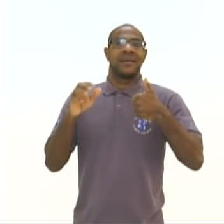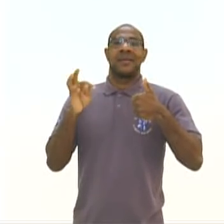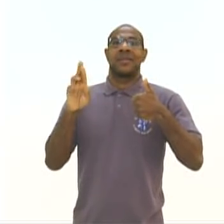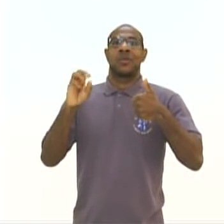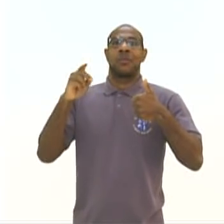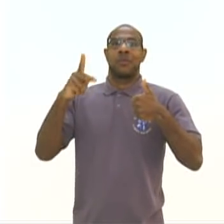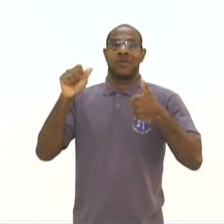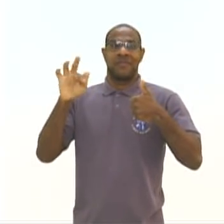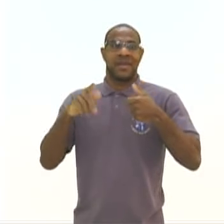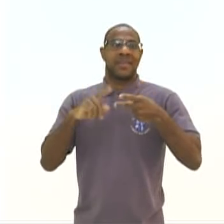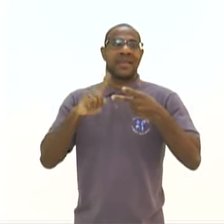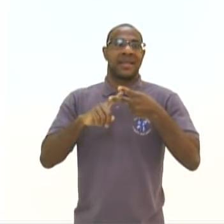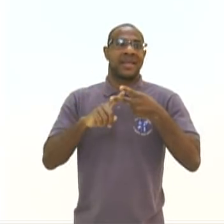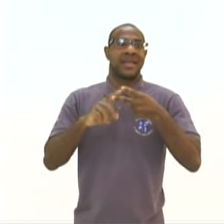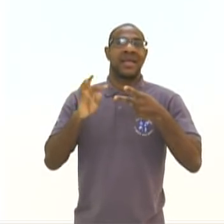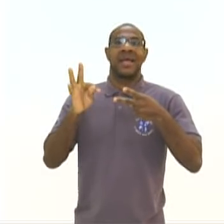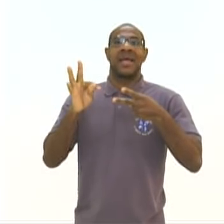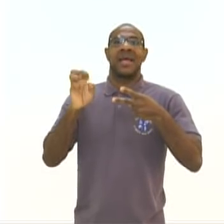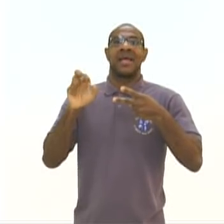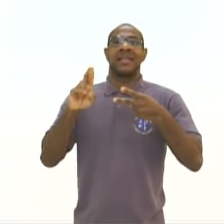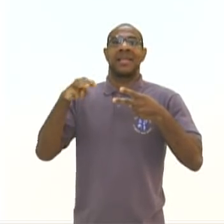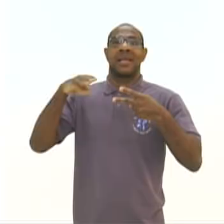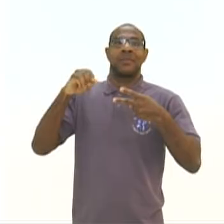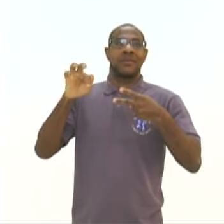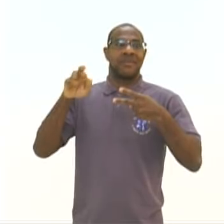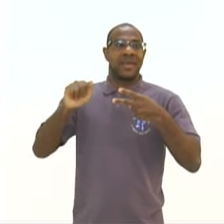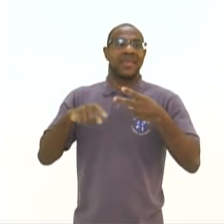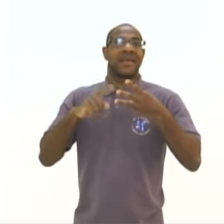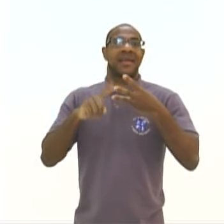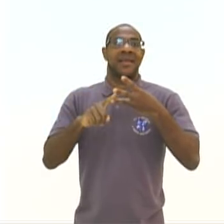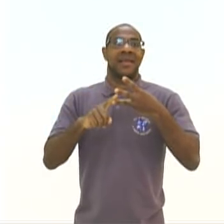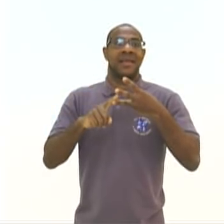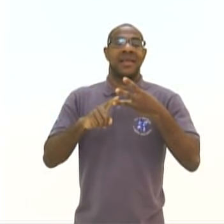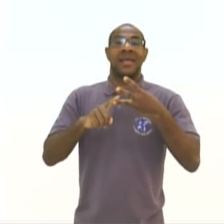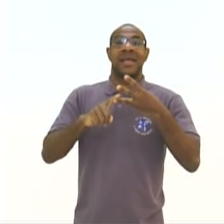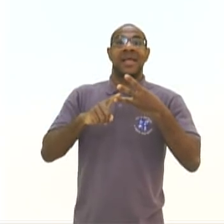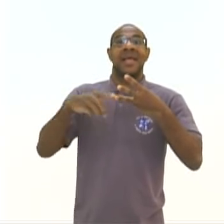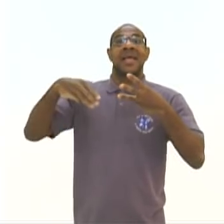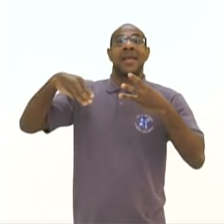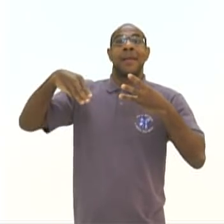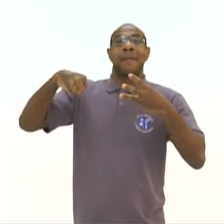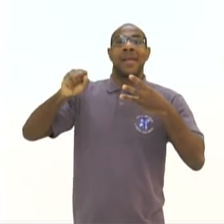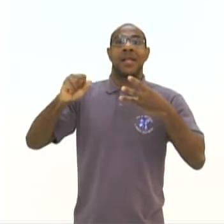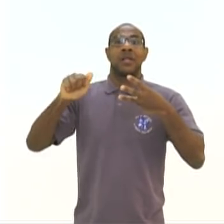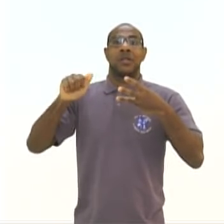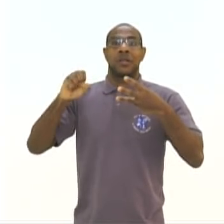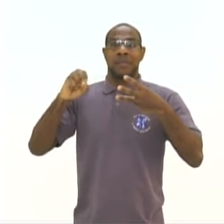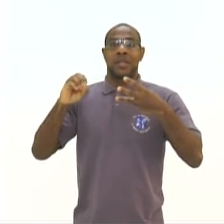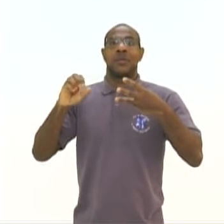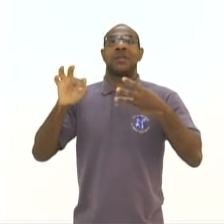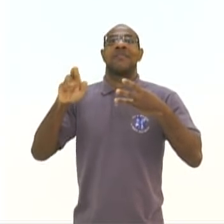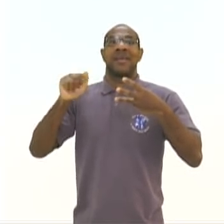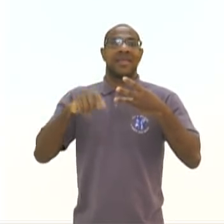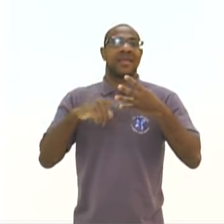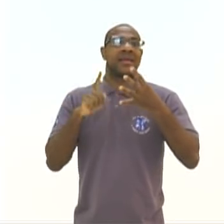Letra B, termosfera? Letra C, mesosfera?